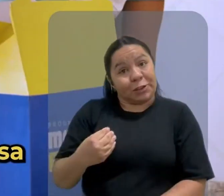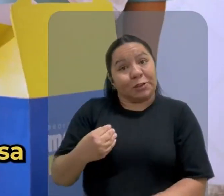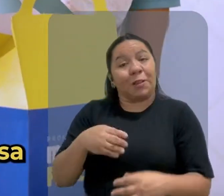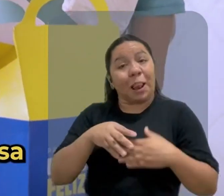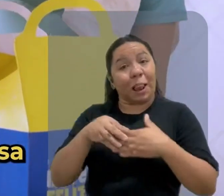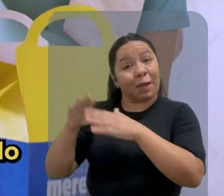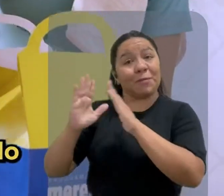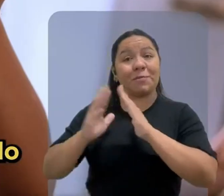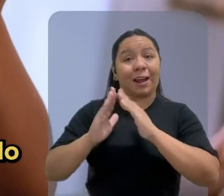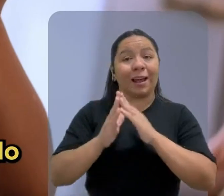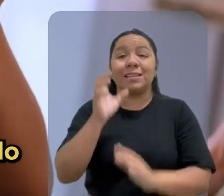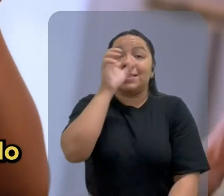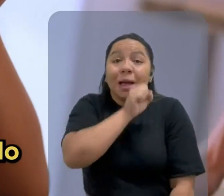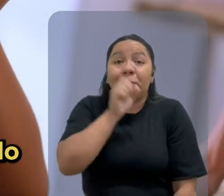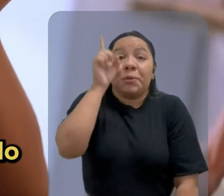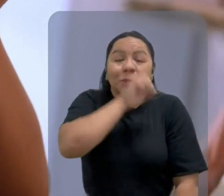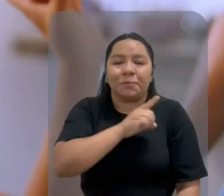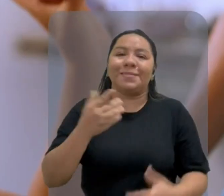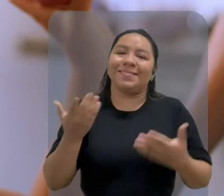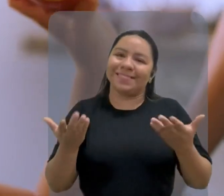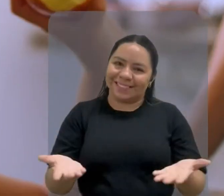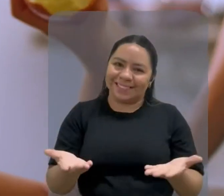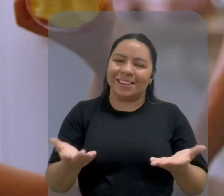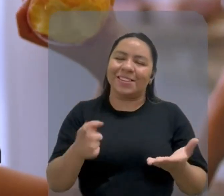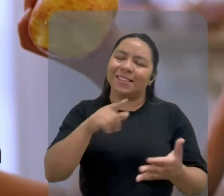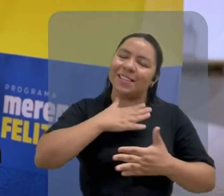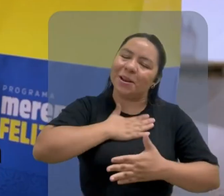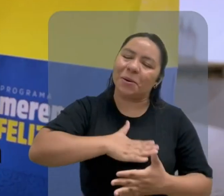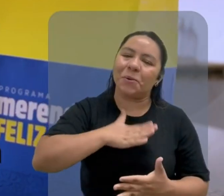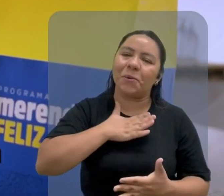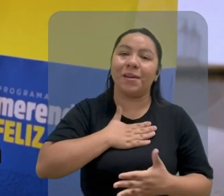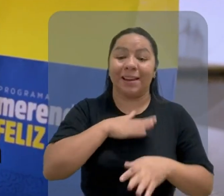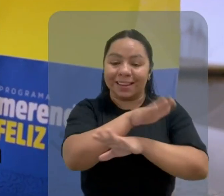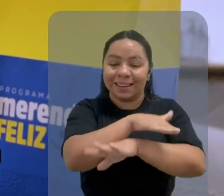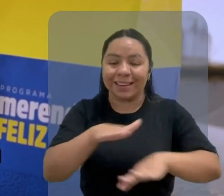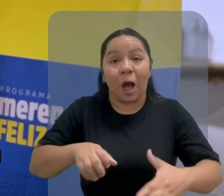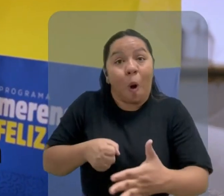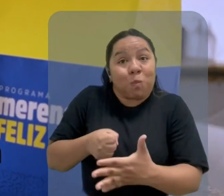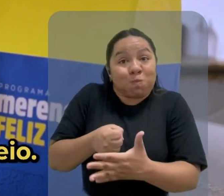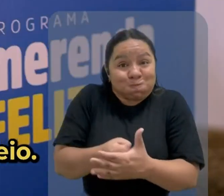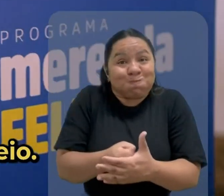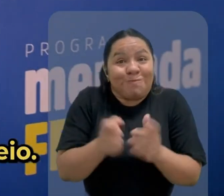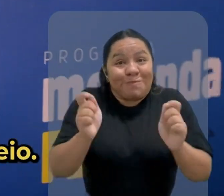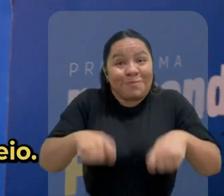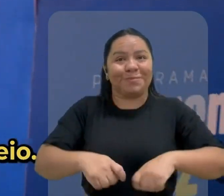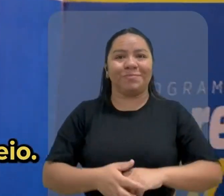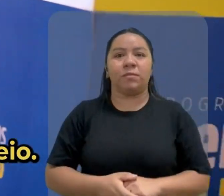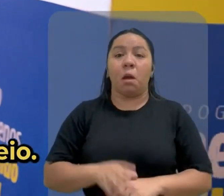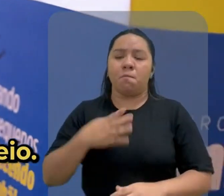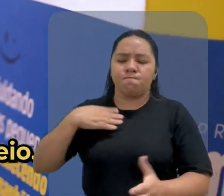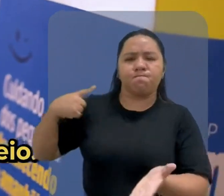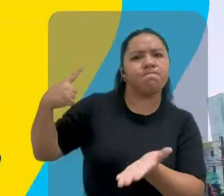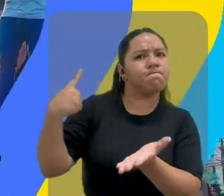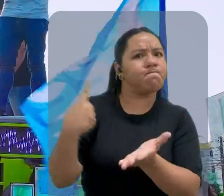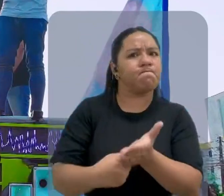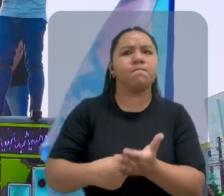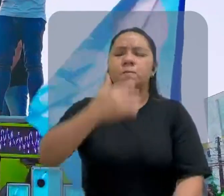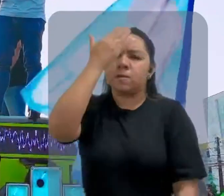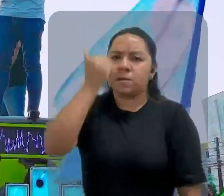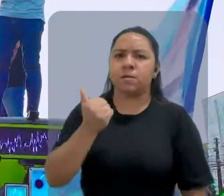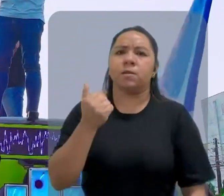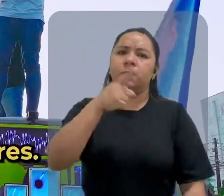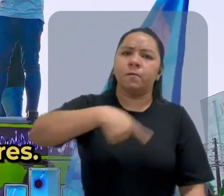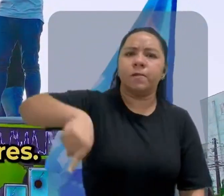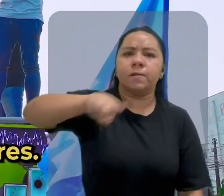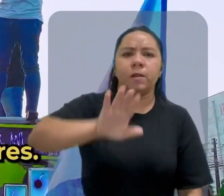vai voltar para casa com a merenda do sábado e de domingo. E aí, você fica tranquila e a garotada de bucho cheio. O